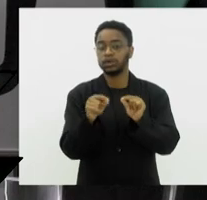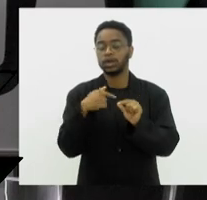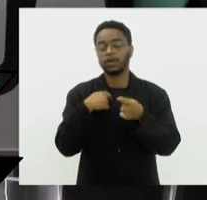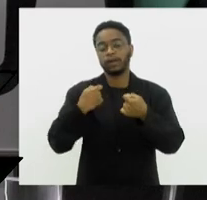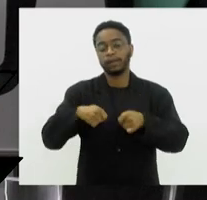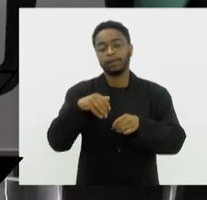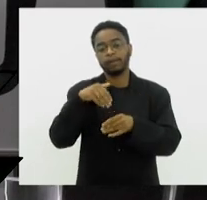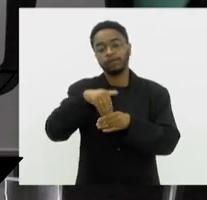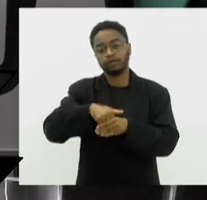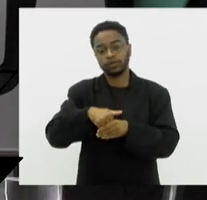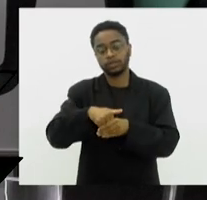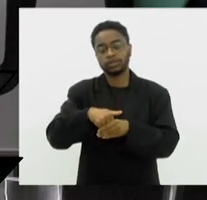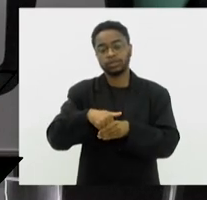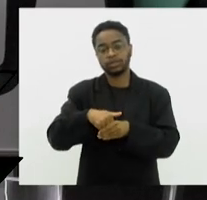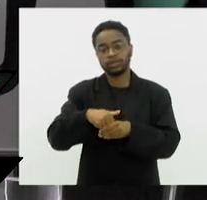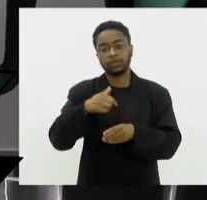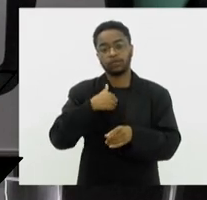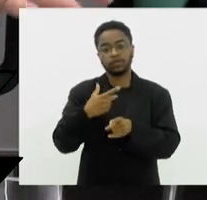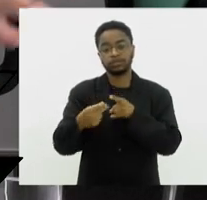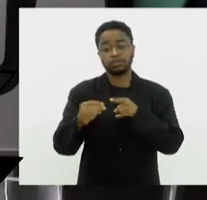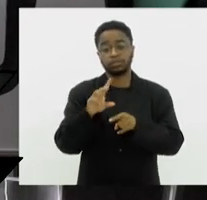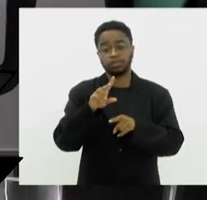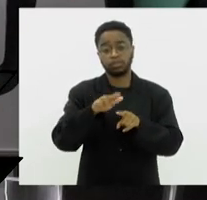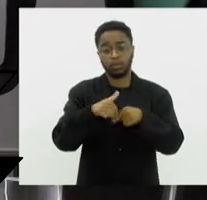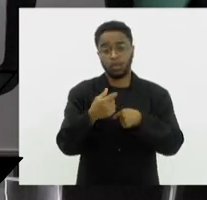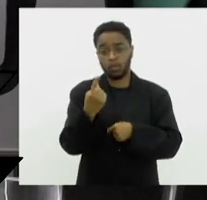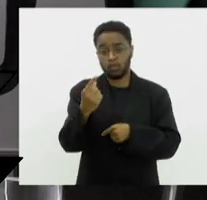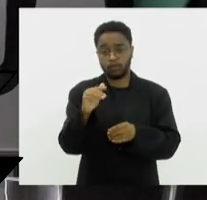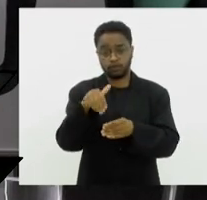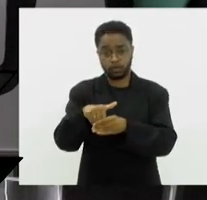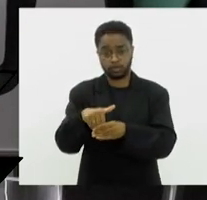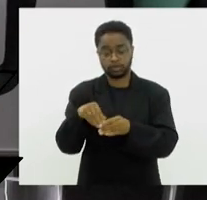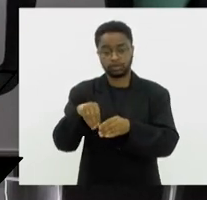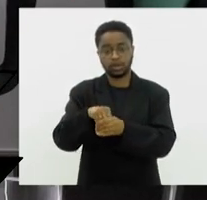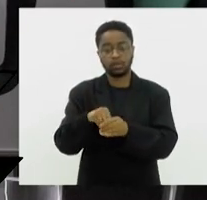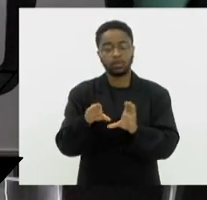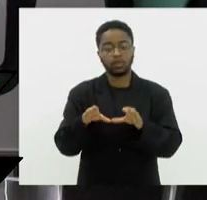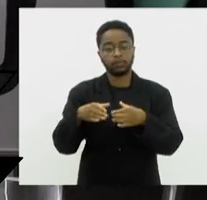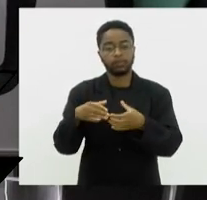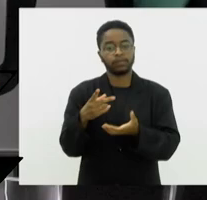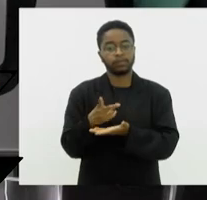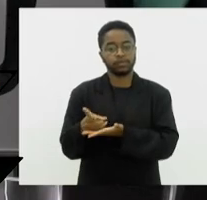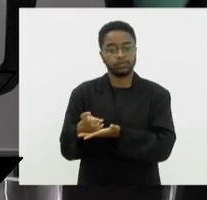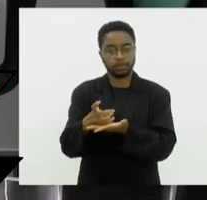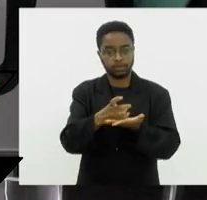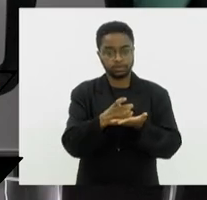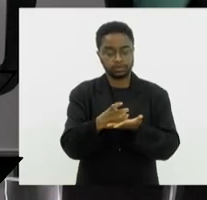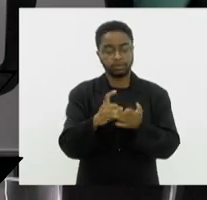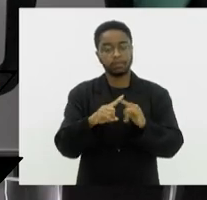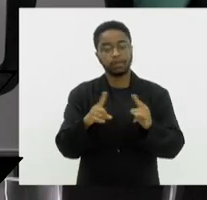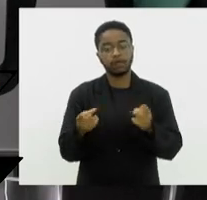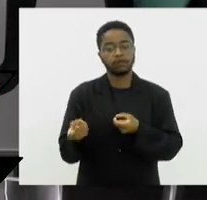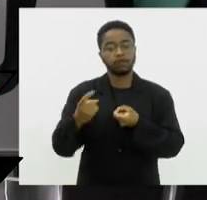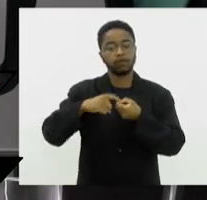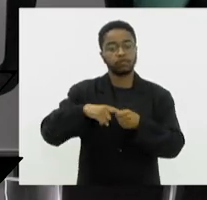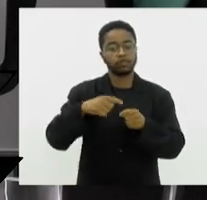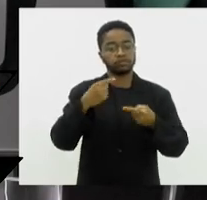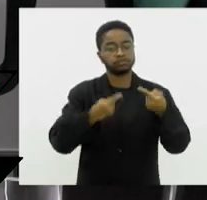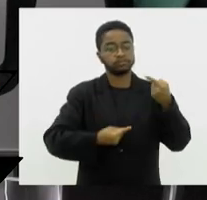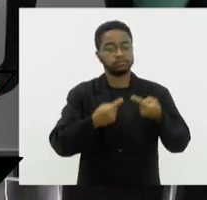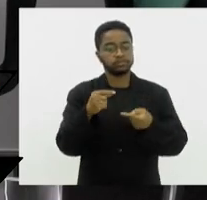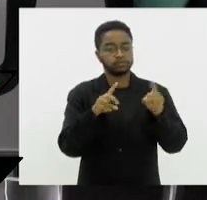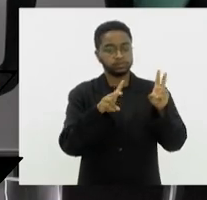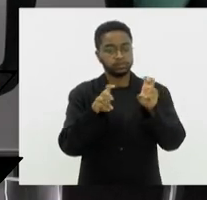votação, ganhar por um voto de diferença, recentemente, na Comissão de Tributação, voltando sobre esse tema,